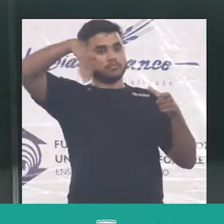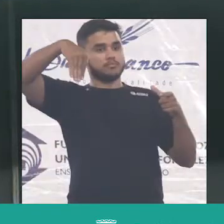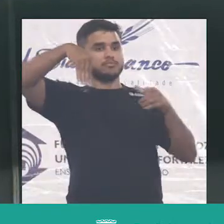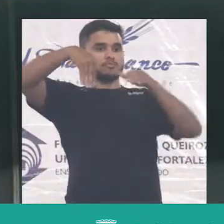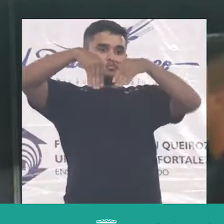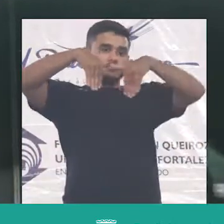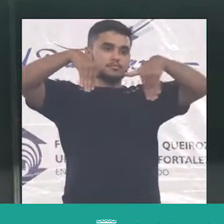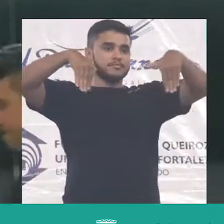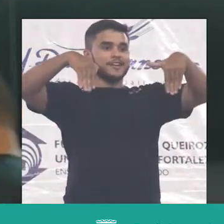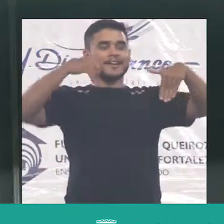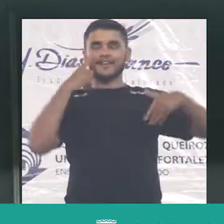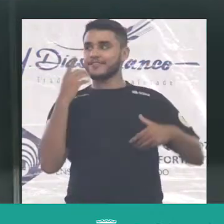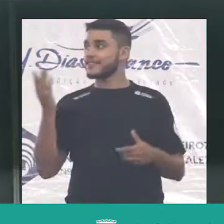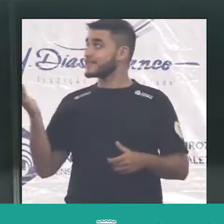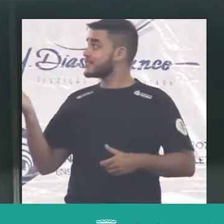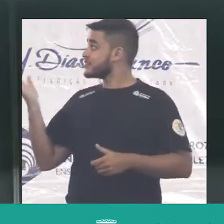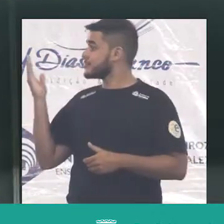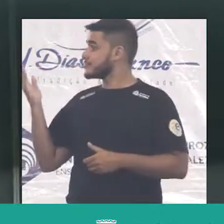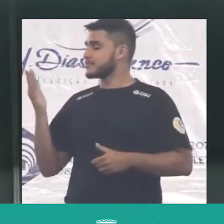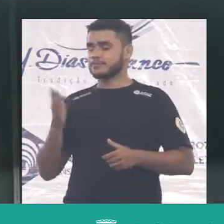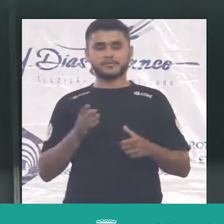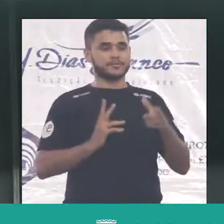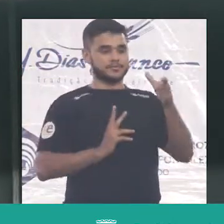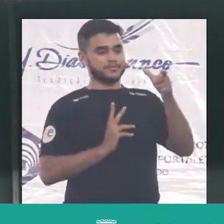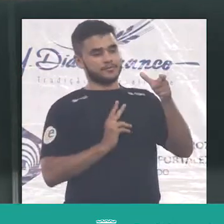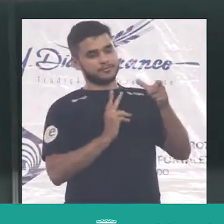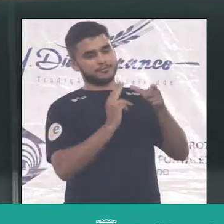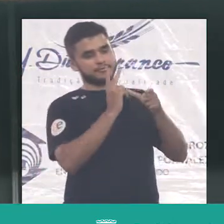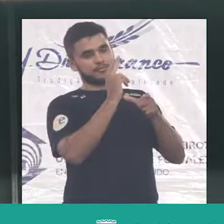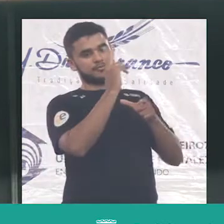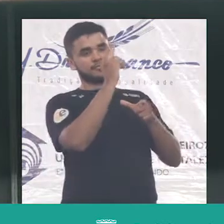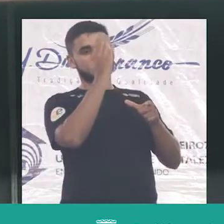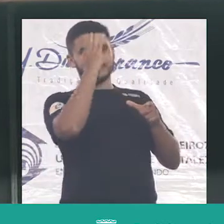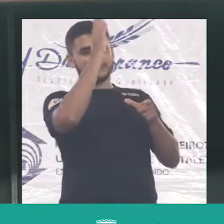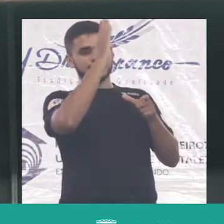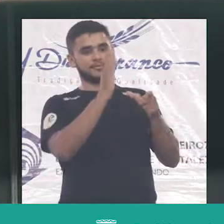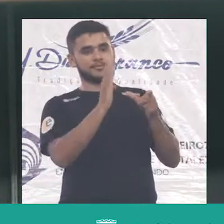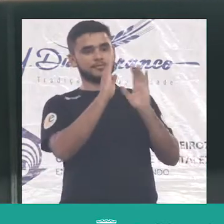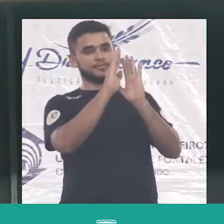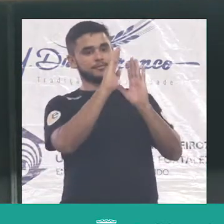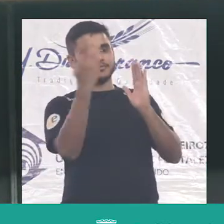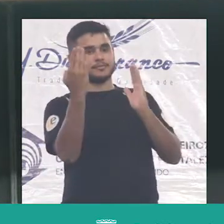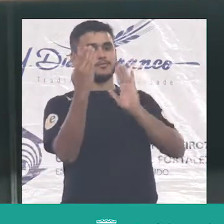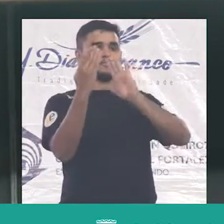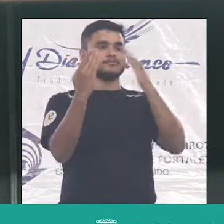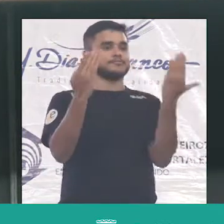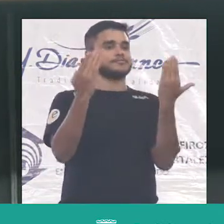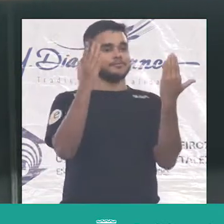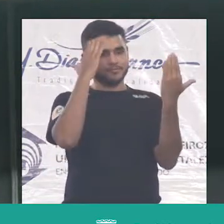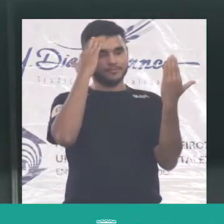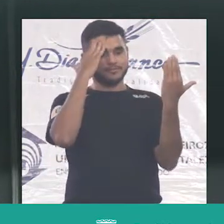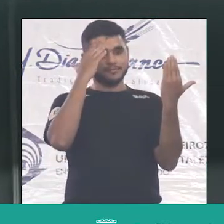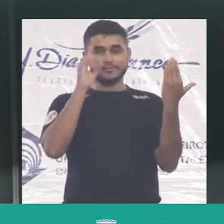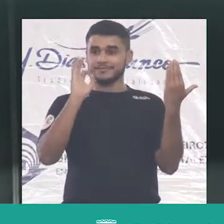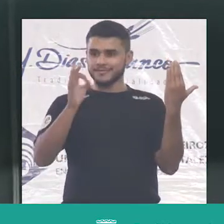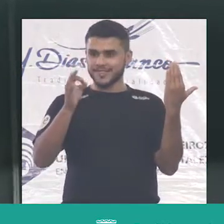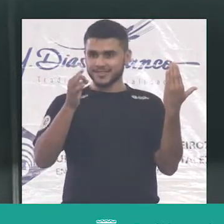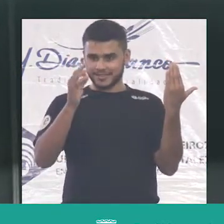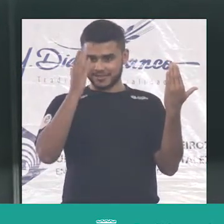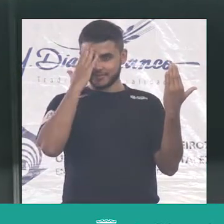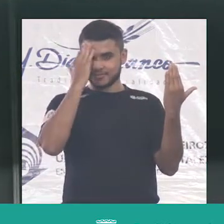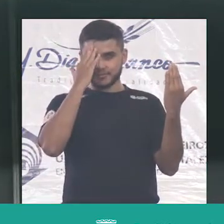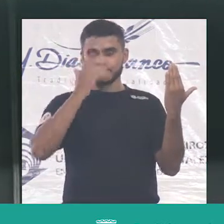grande sacada é você fazer um corte na lateral. Primeiro você abre as duas tampas da lata de leite condensado ali